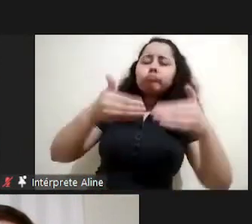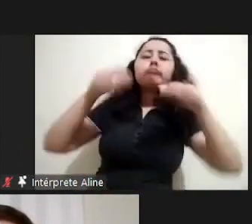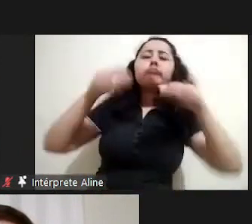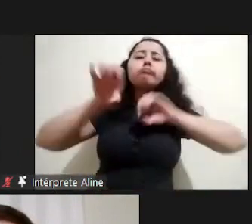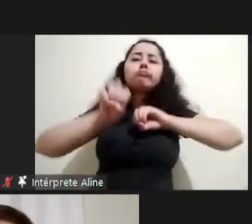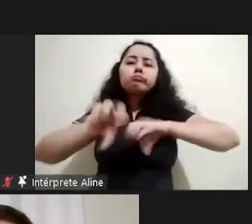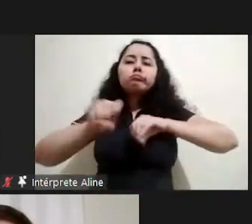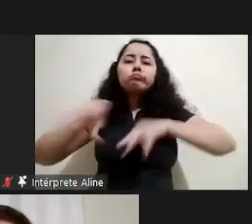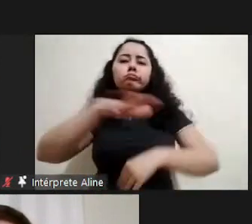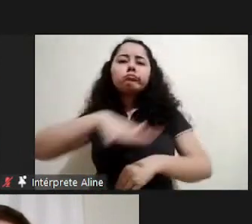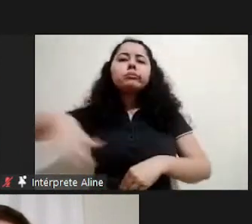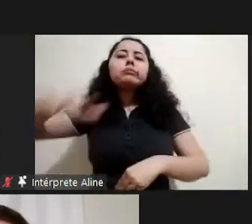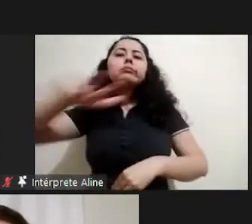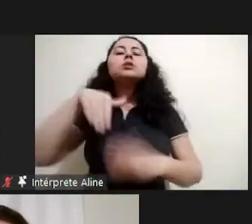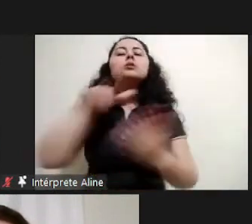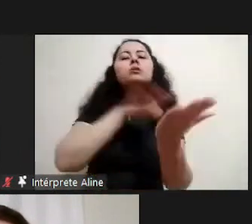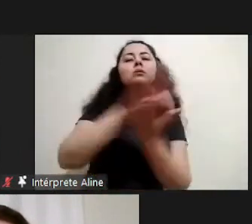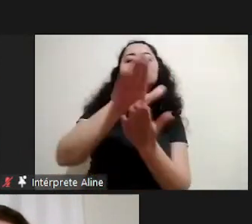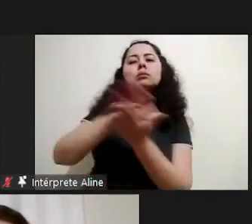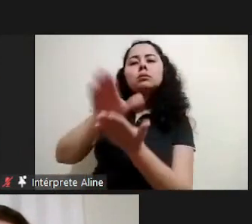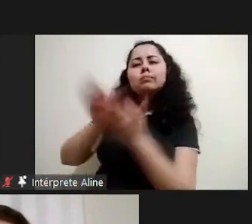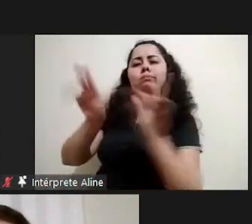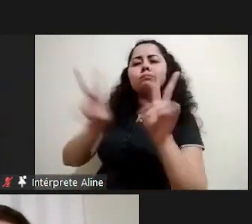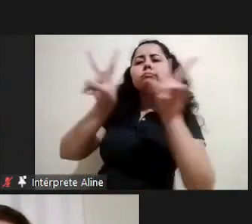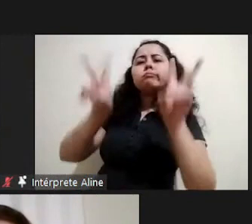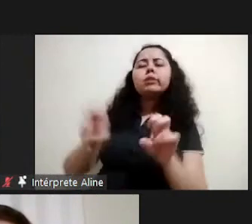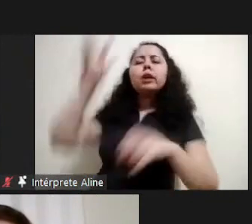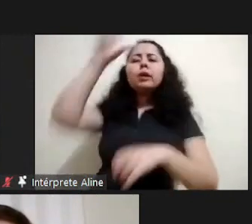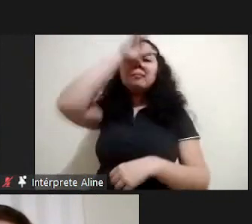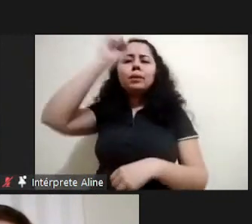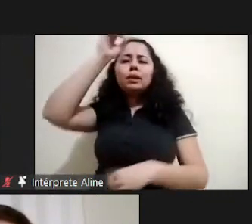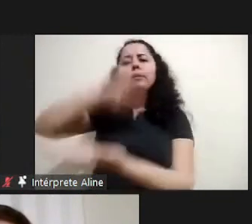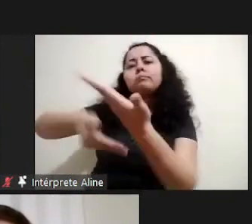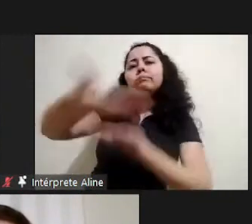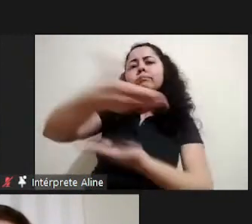diversas publicações sobre aprendizagem colaborativa no ensino online. Em